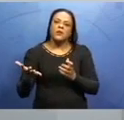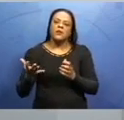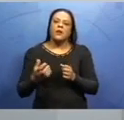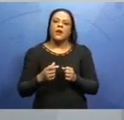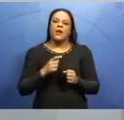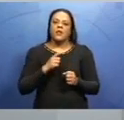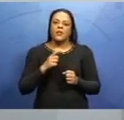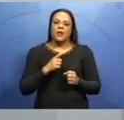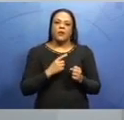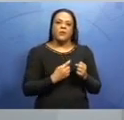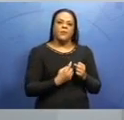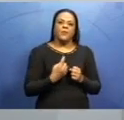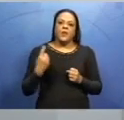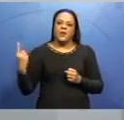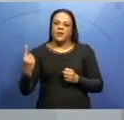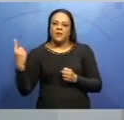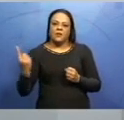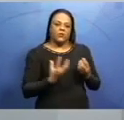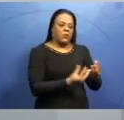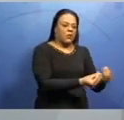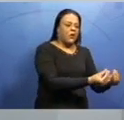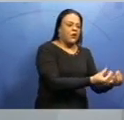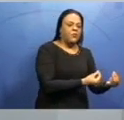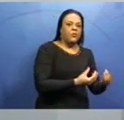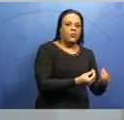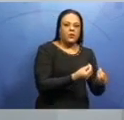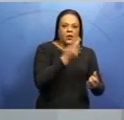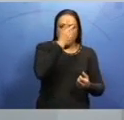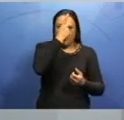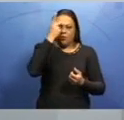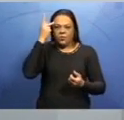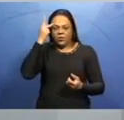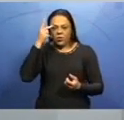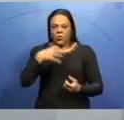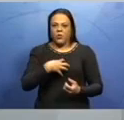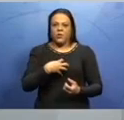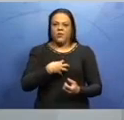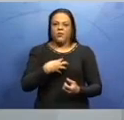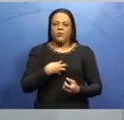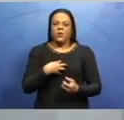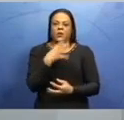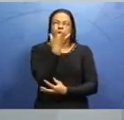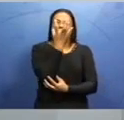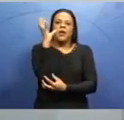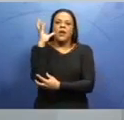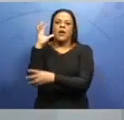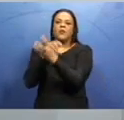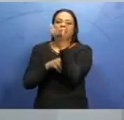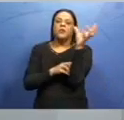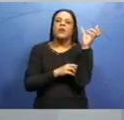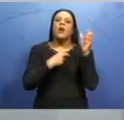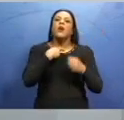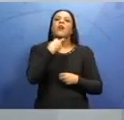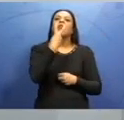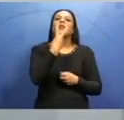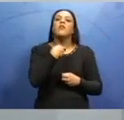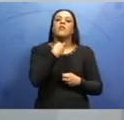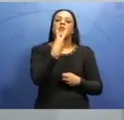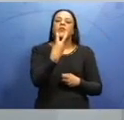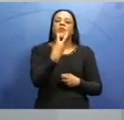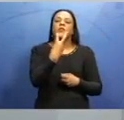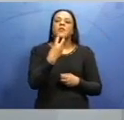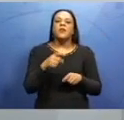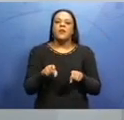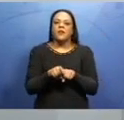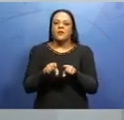em número, pessoa, modo, tempo, aspecto e voz. As orações e os